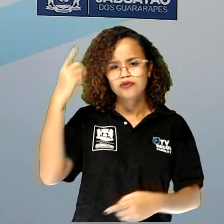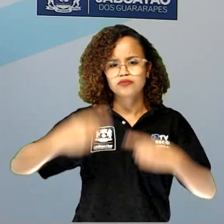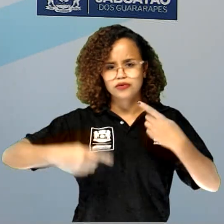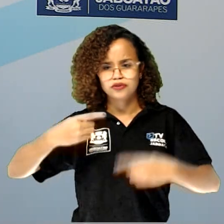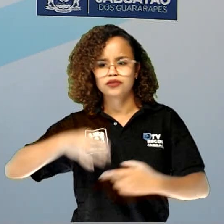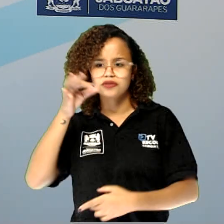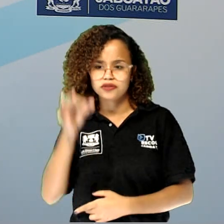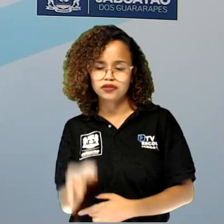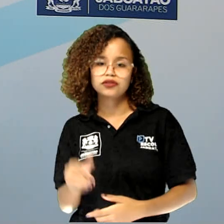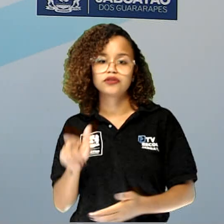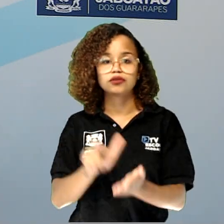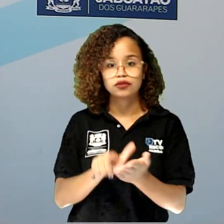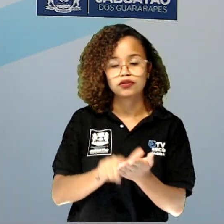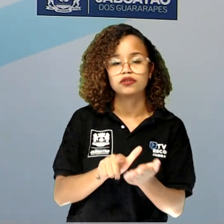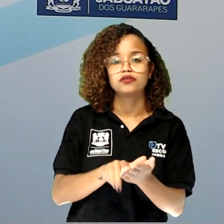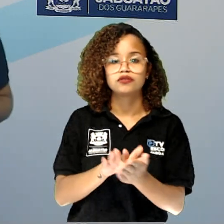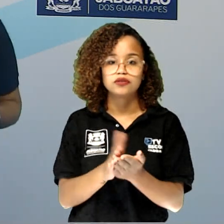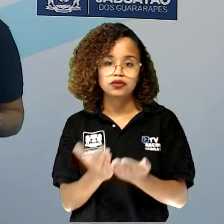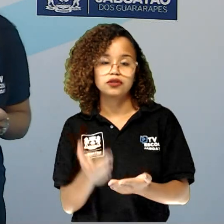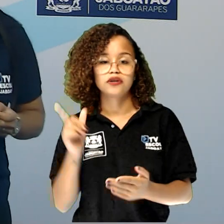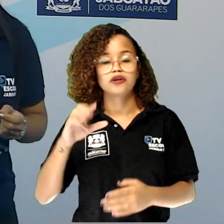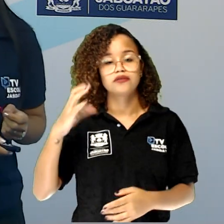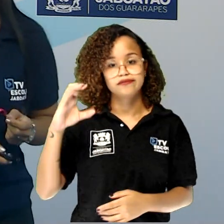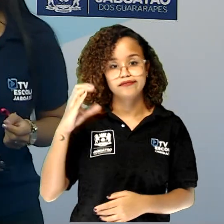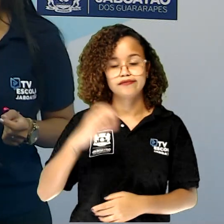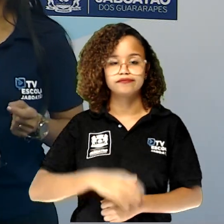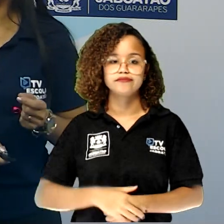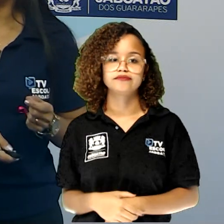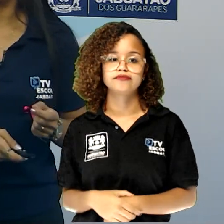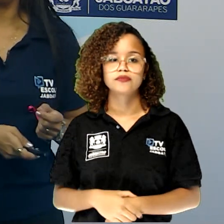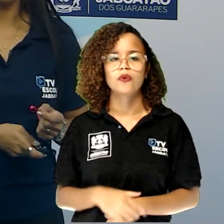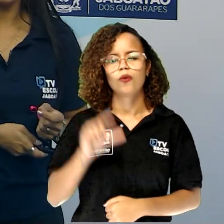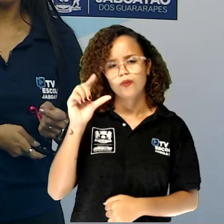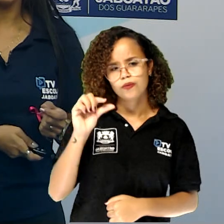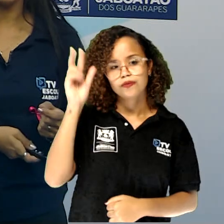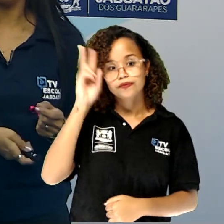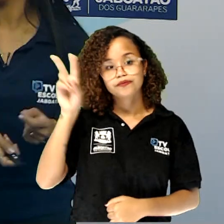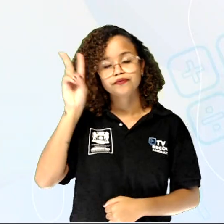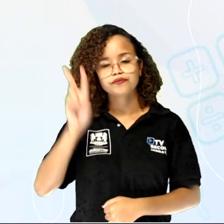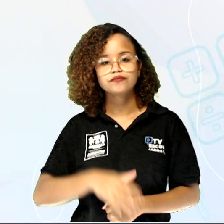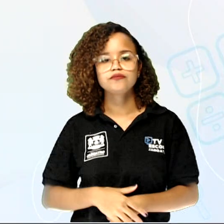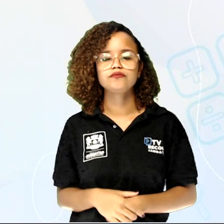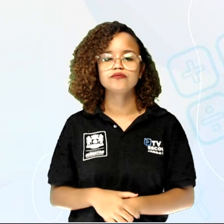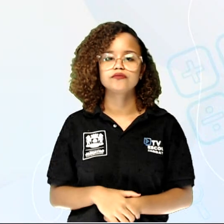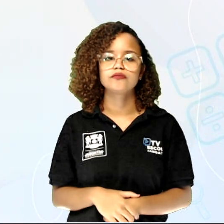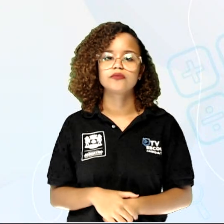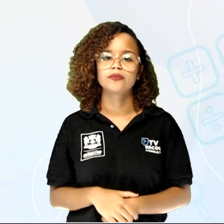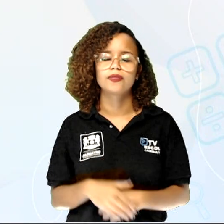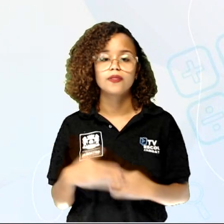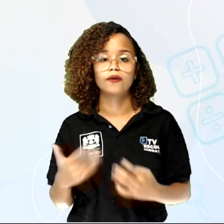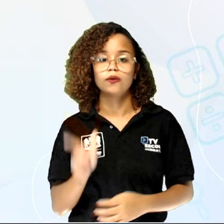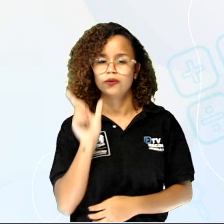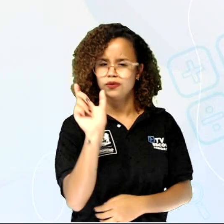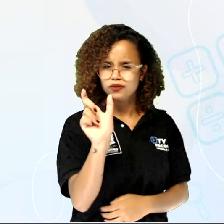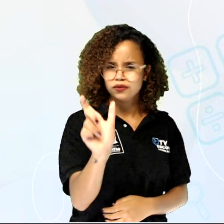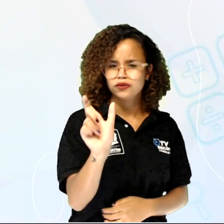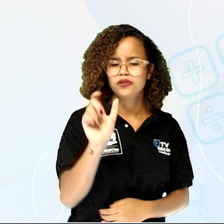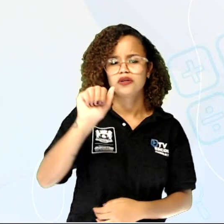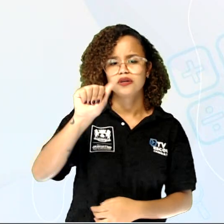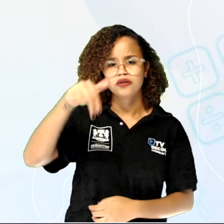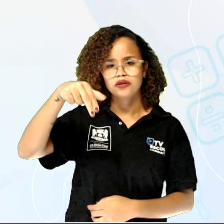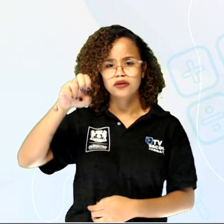estar em ficção científica. Agora, um pouco da história, né. A etimologia do termo anedota